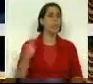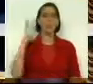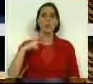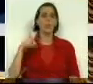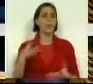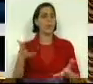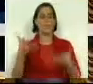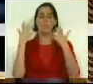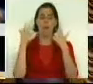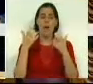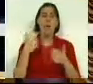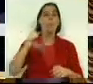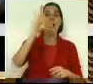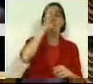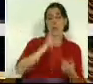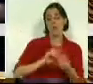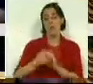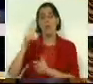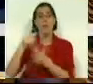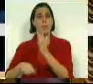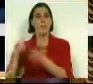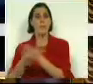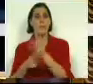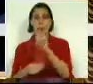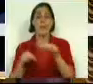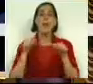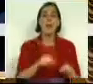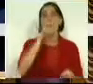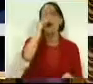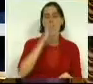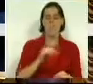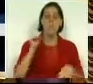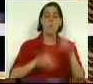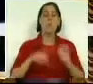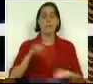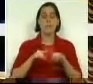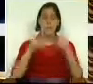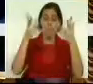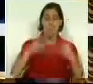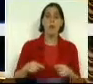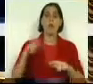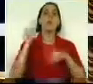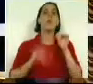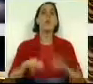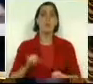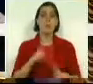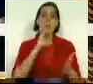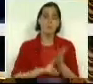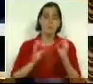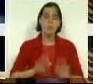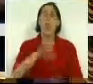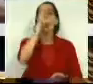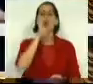que querem mais do Estado do que os impostos que pagam. Com este Governo, o que se passa, com este orçamento, o que se vai passar é que o